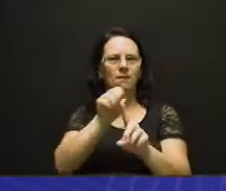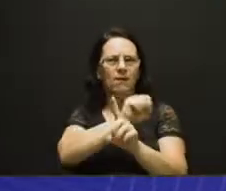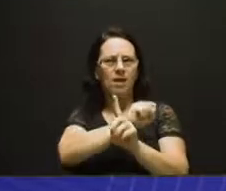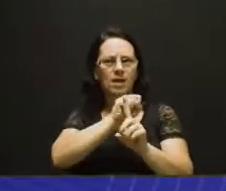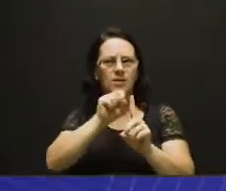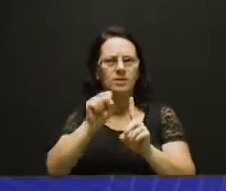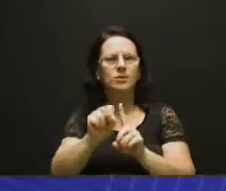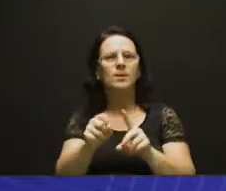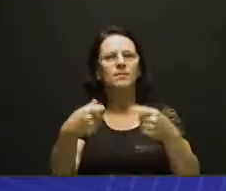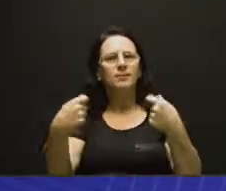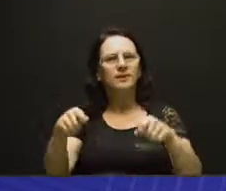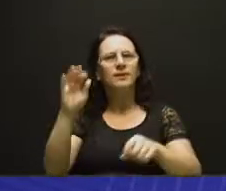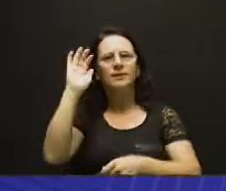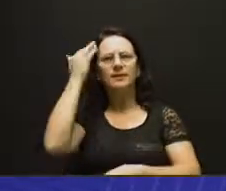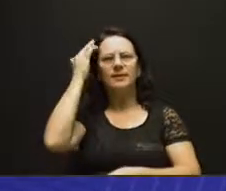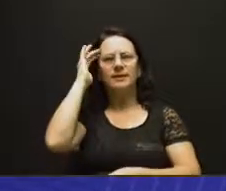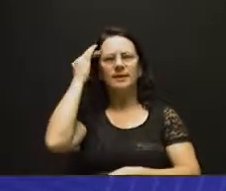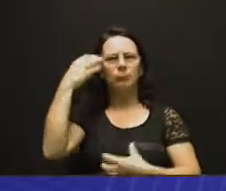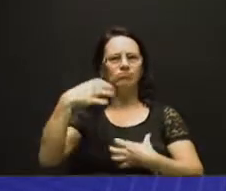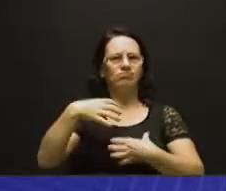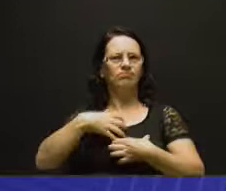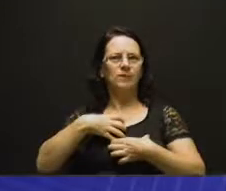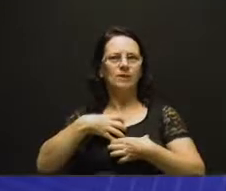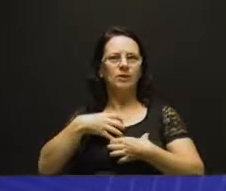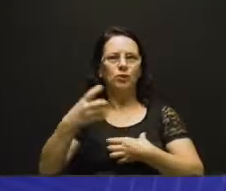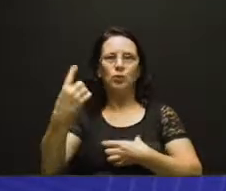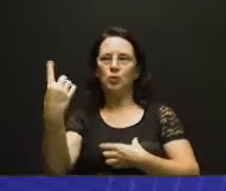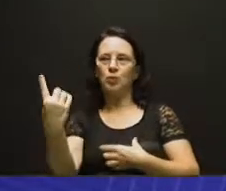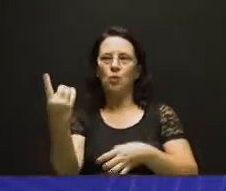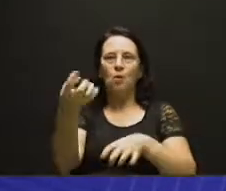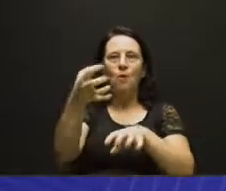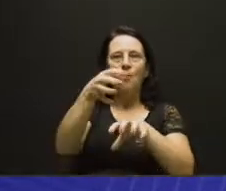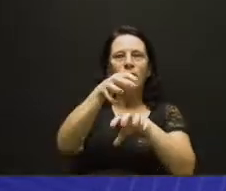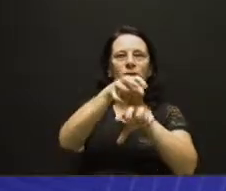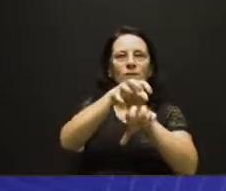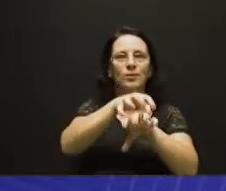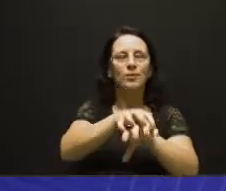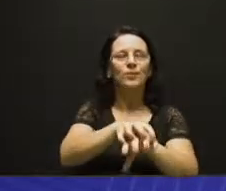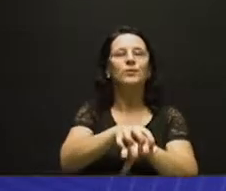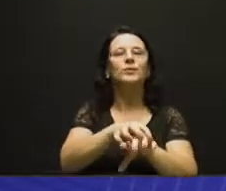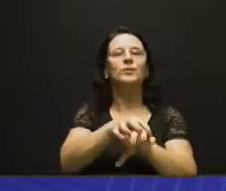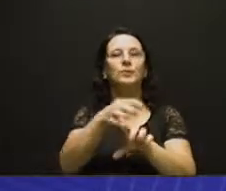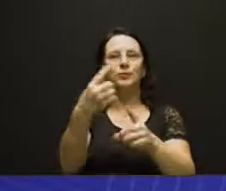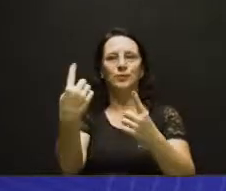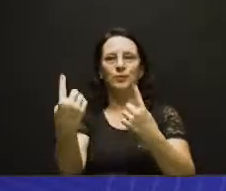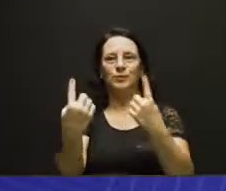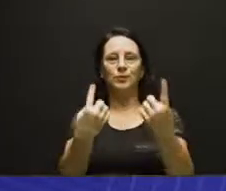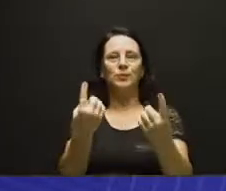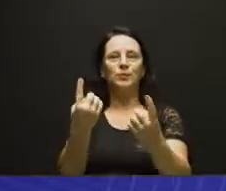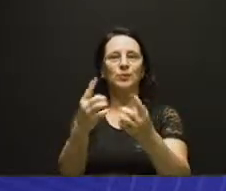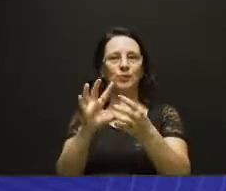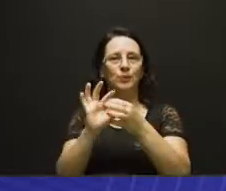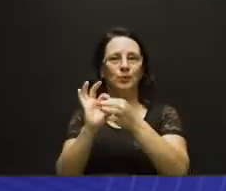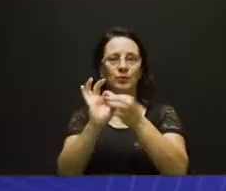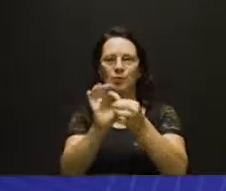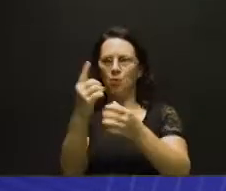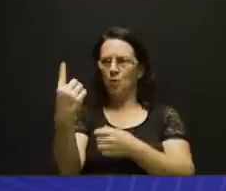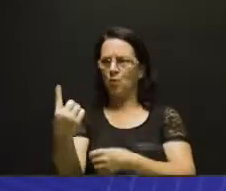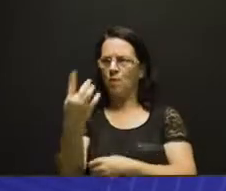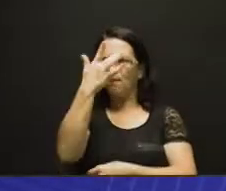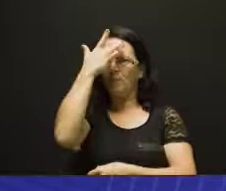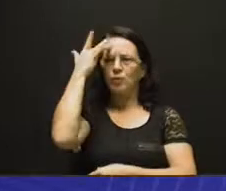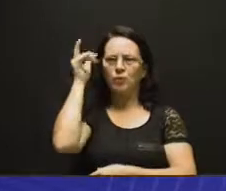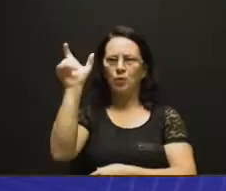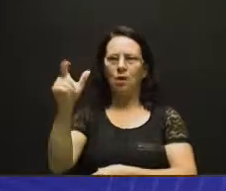ela tem que incorporar esse sentido de inclusão nerds é olhando para a pessoa com deficiência como uma pessoa como